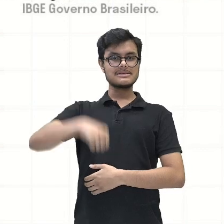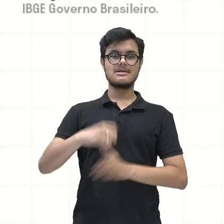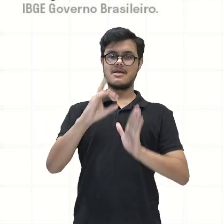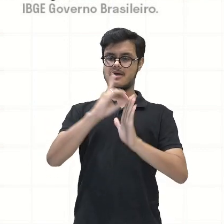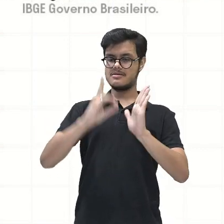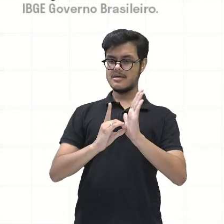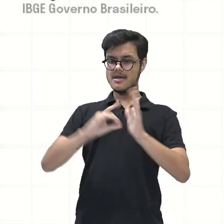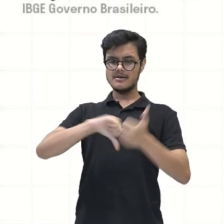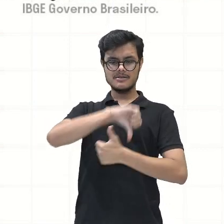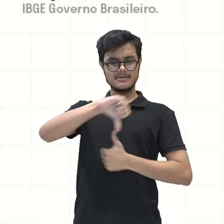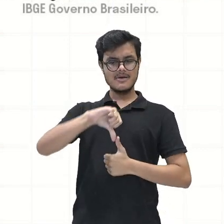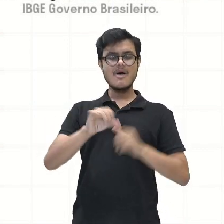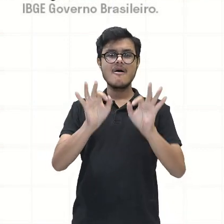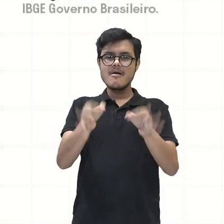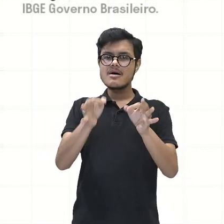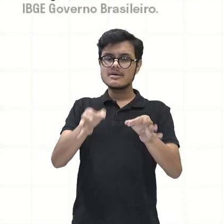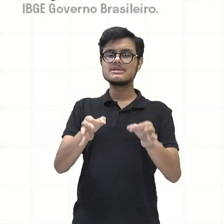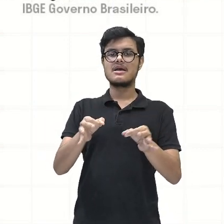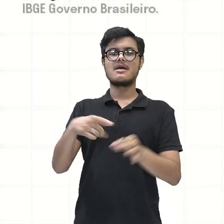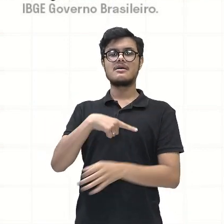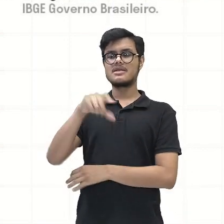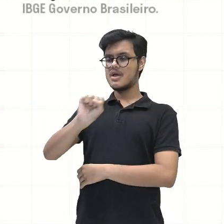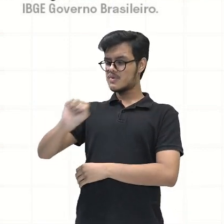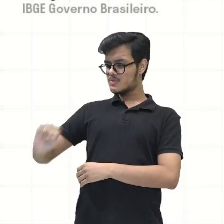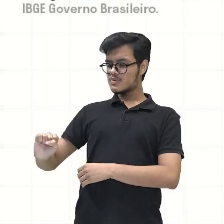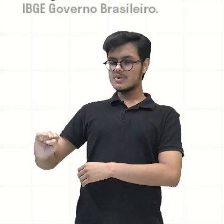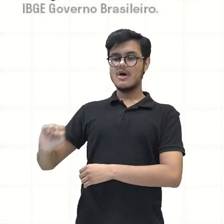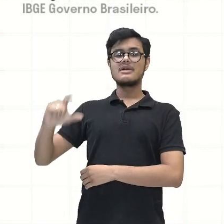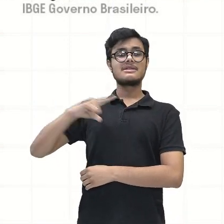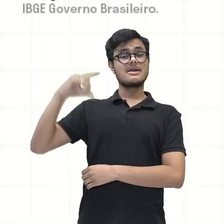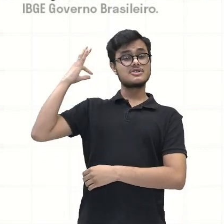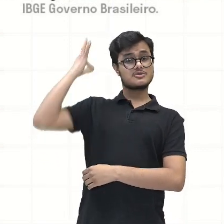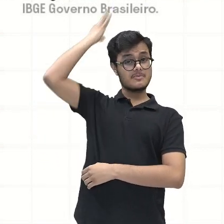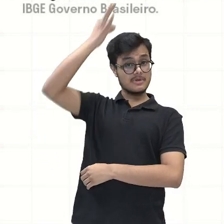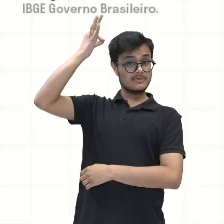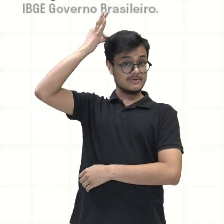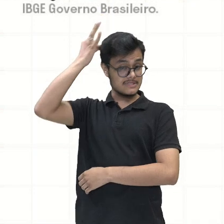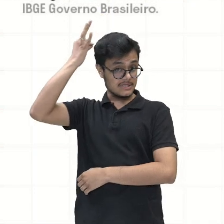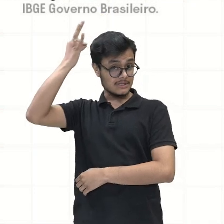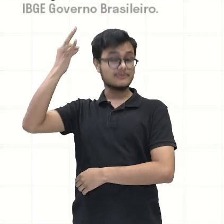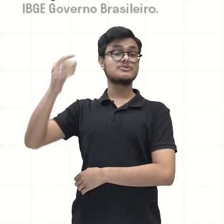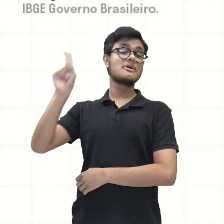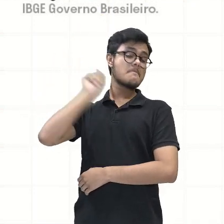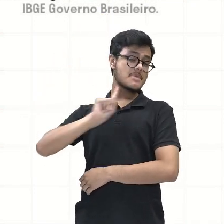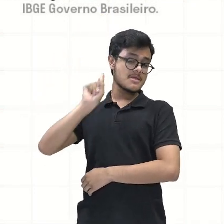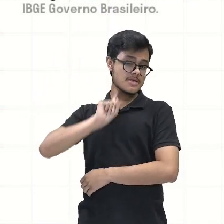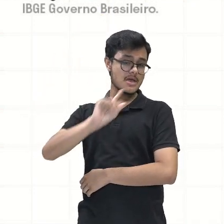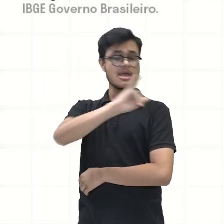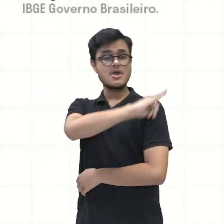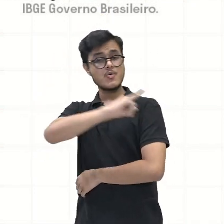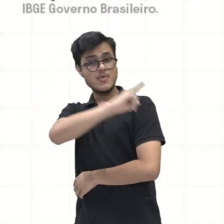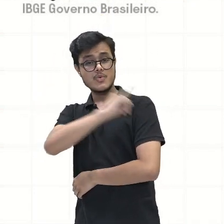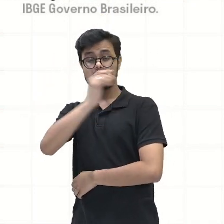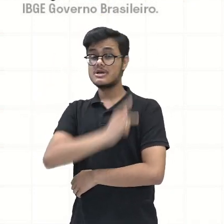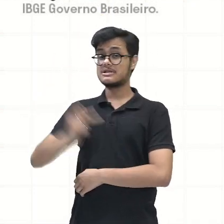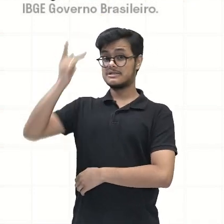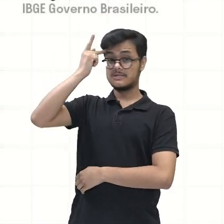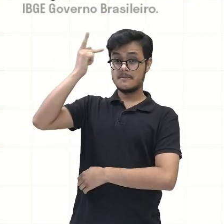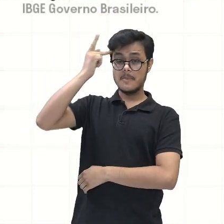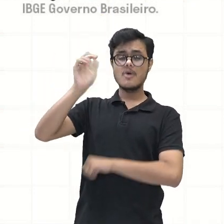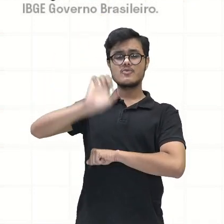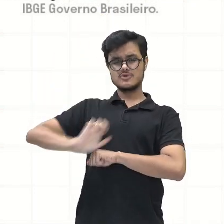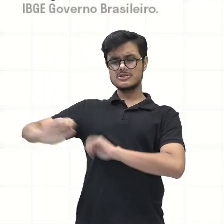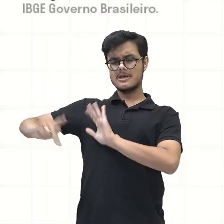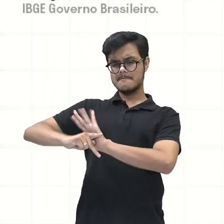né? A região sudeste com Espírito Santo, Minas Gerais, Rio de Janeiro e São Paulo. Aí nós